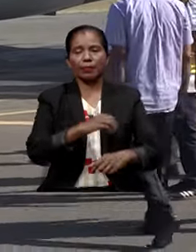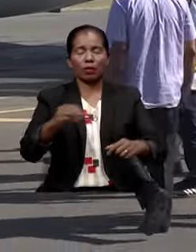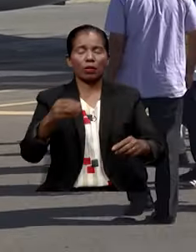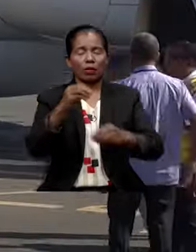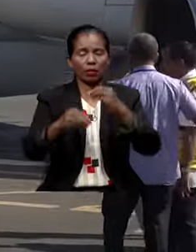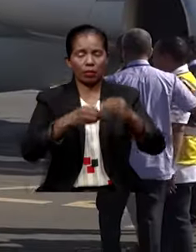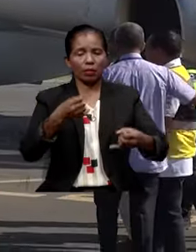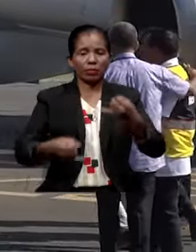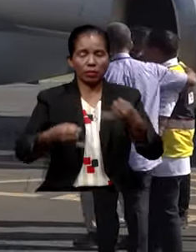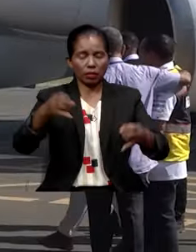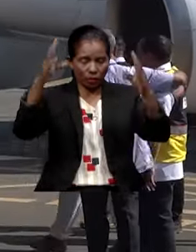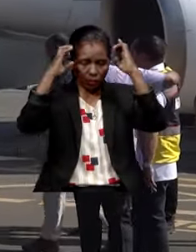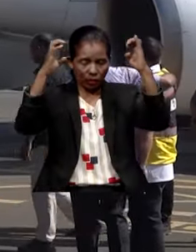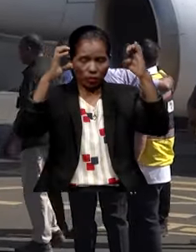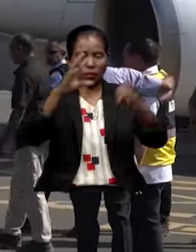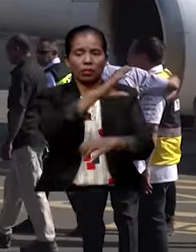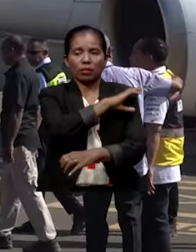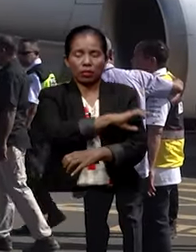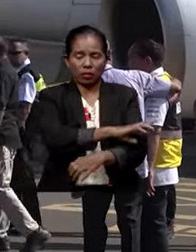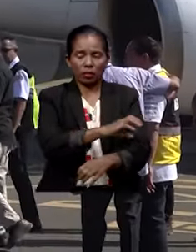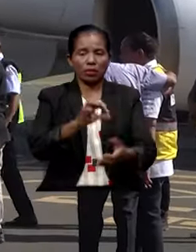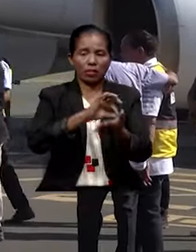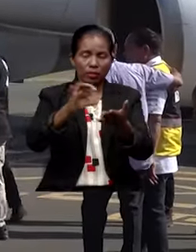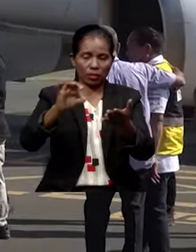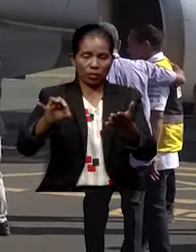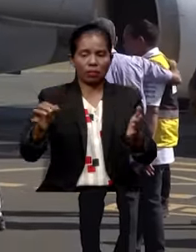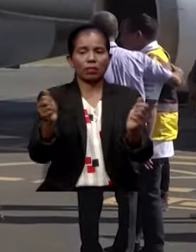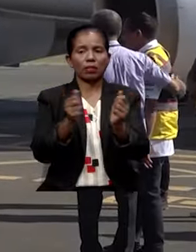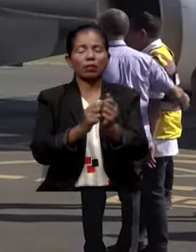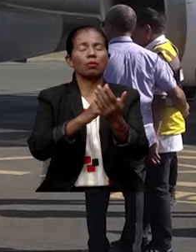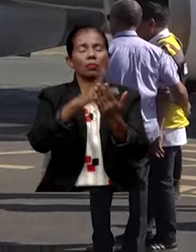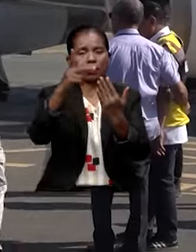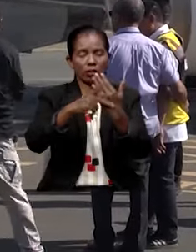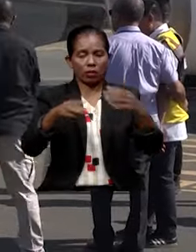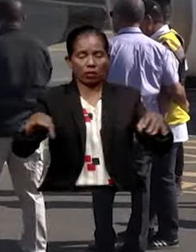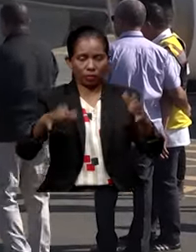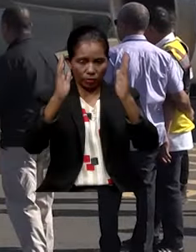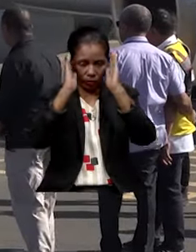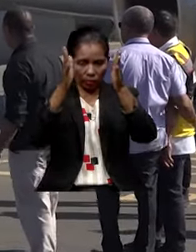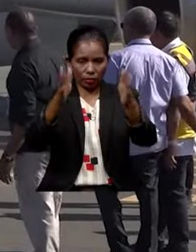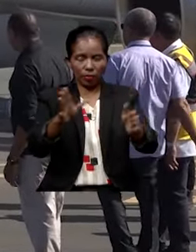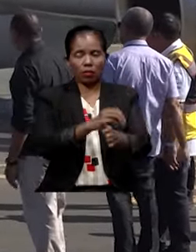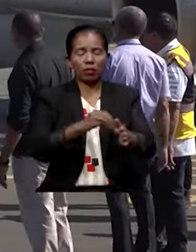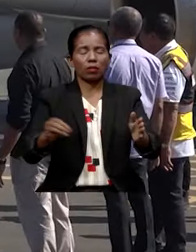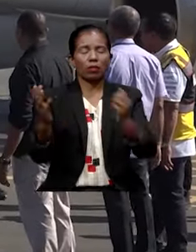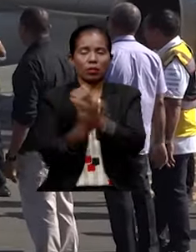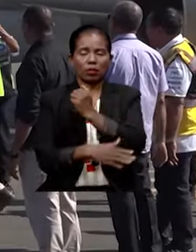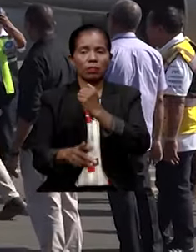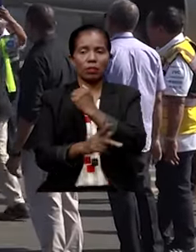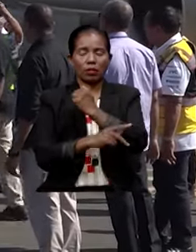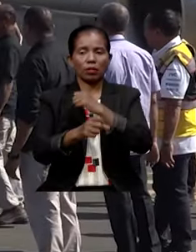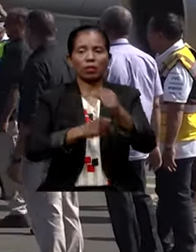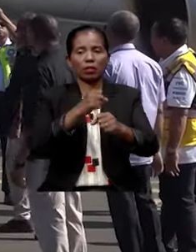justiça, educação e segurança, se assinamos acordo para o programa de cooperação estratégica no Portugal, para Tina Rihun